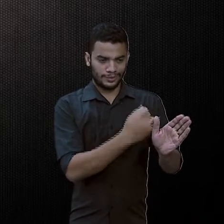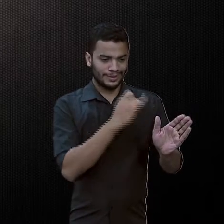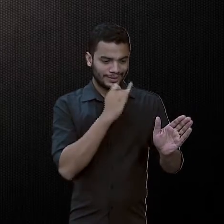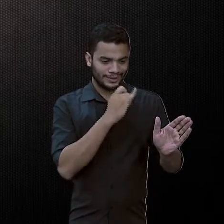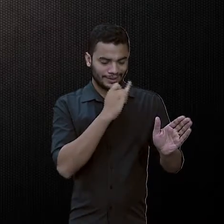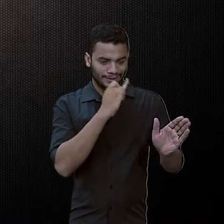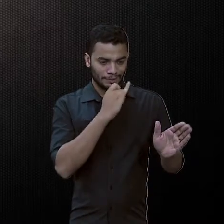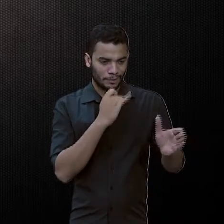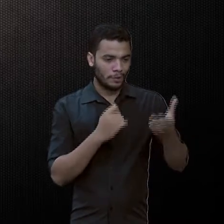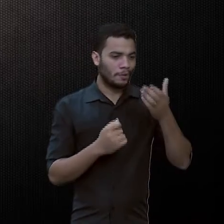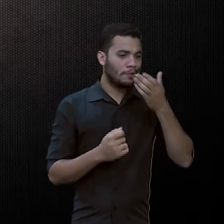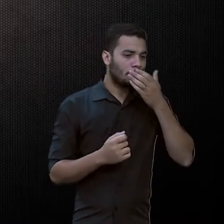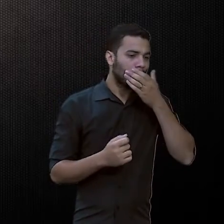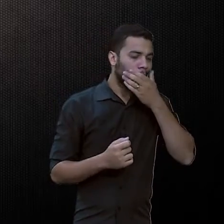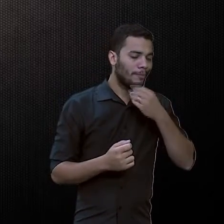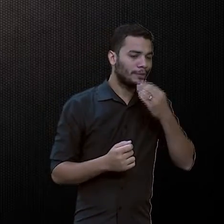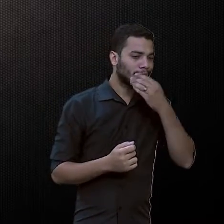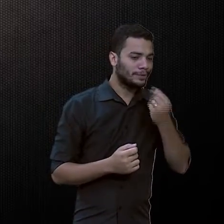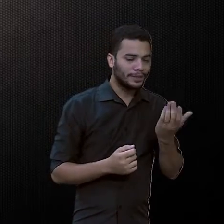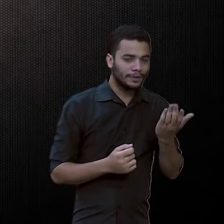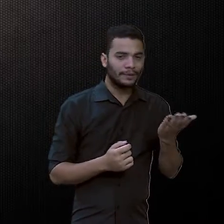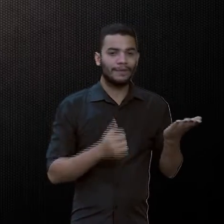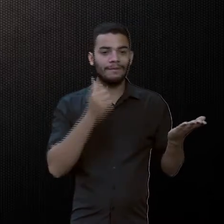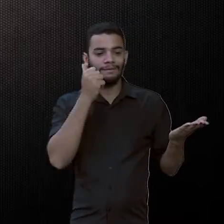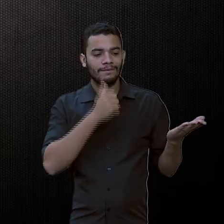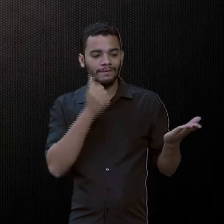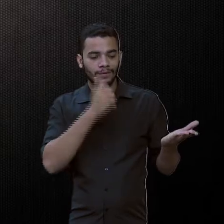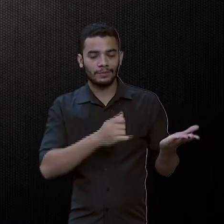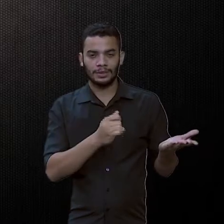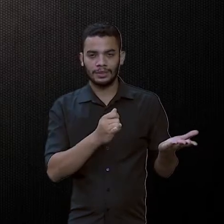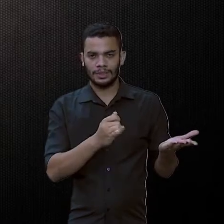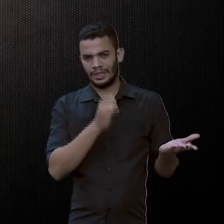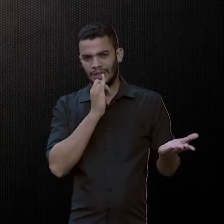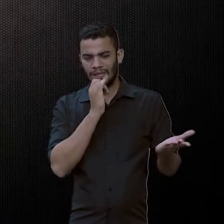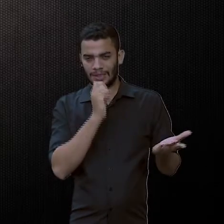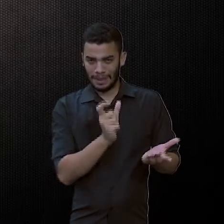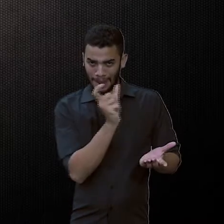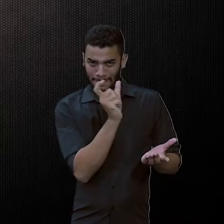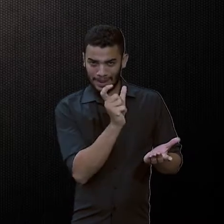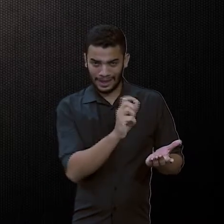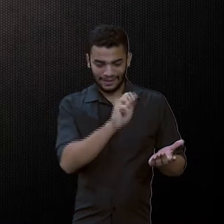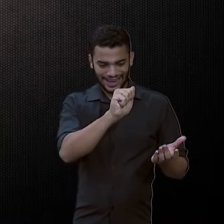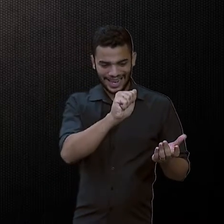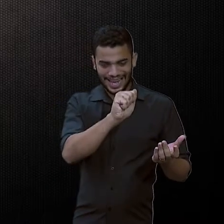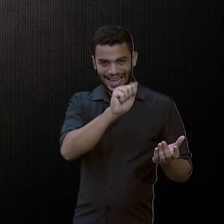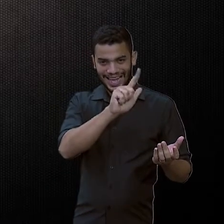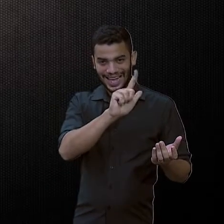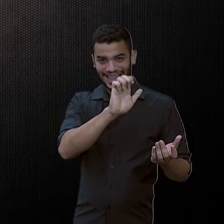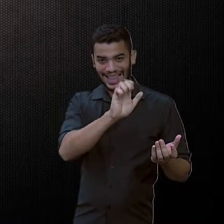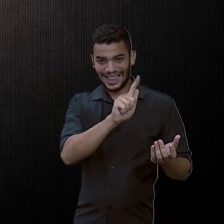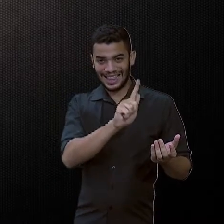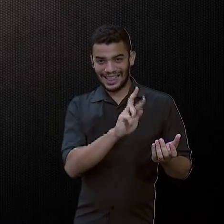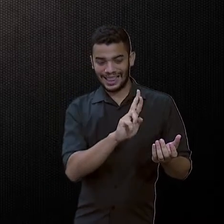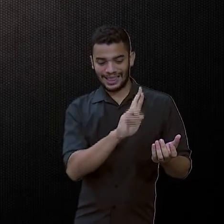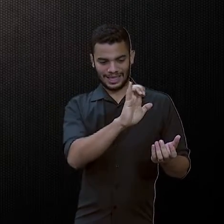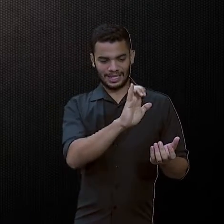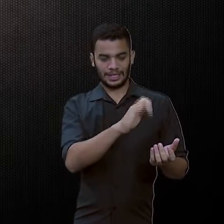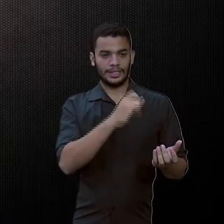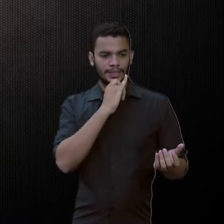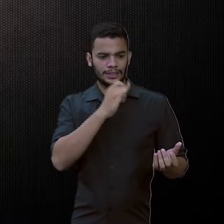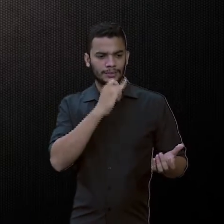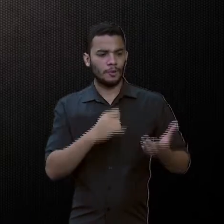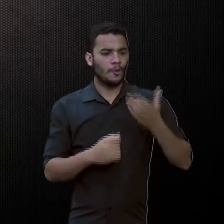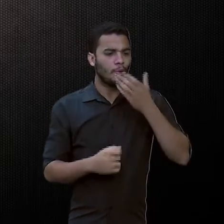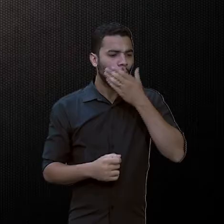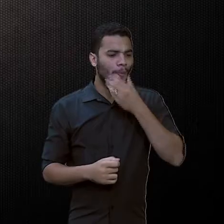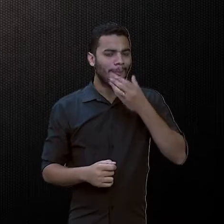masculino. Exemplo, ao utilizar o adjetivo alegre, vamos prestar atenção na palavrinha aqui, alegre. Olha só, menino